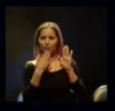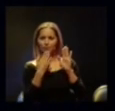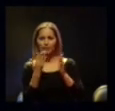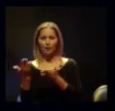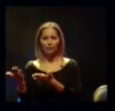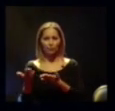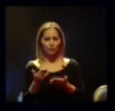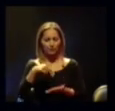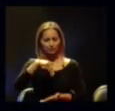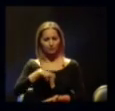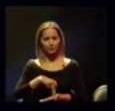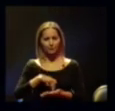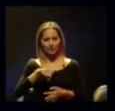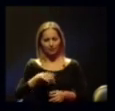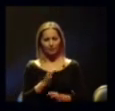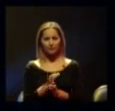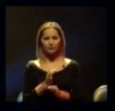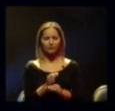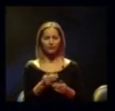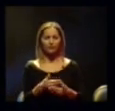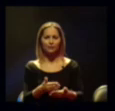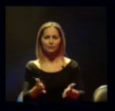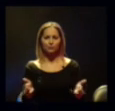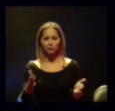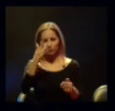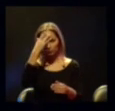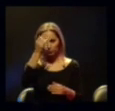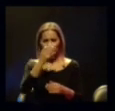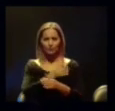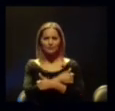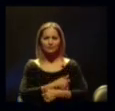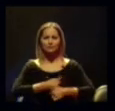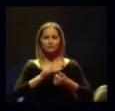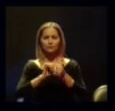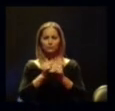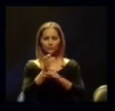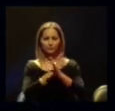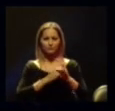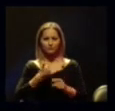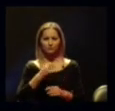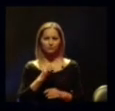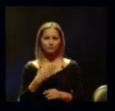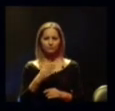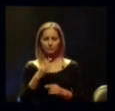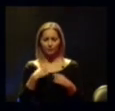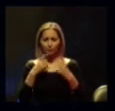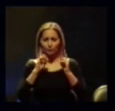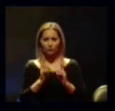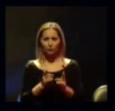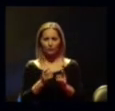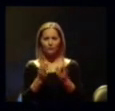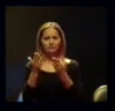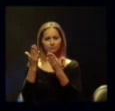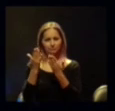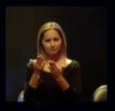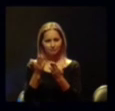estar presente nesta cerimónia de abertura de Setúbal, Cidade Europeia do Desporto 2016, e começo por felicitar